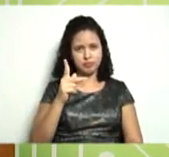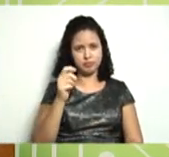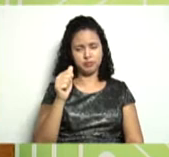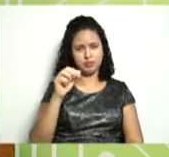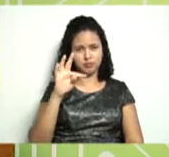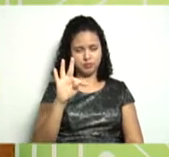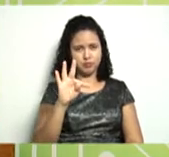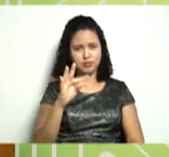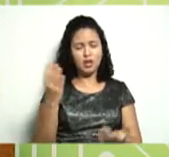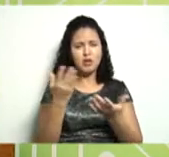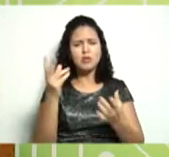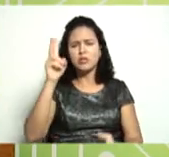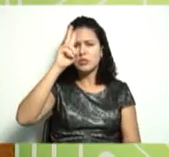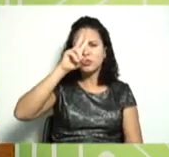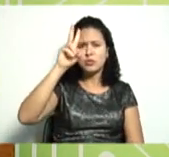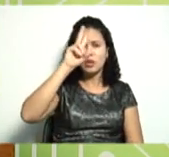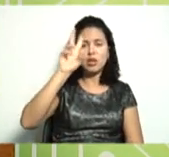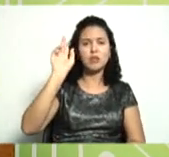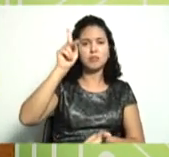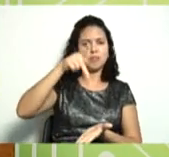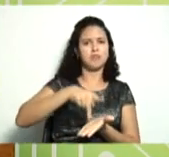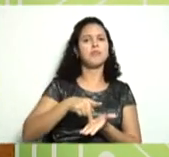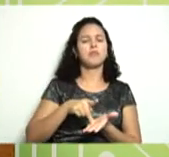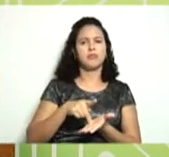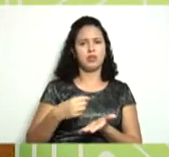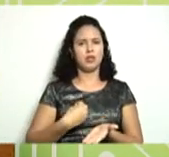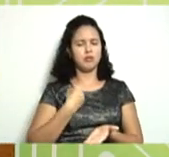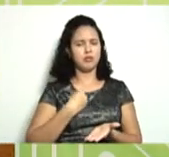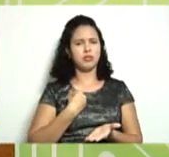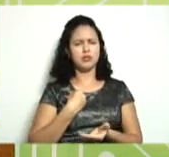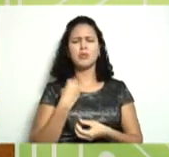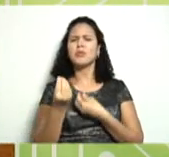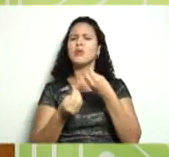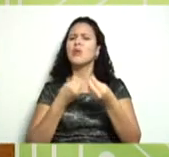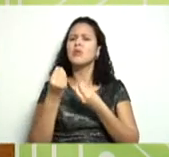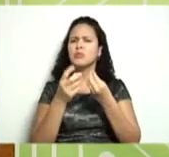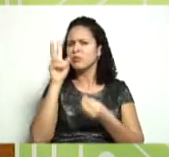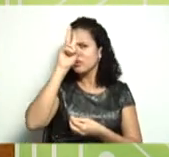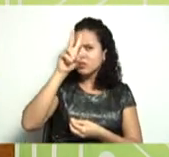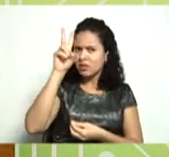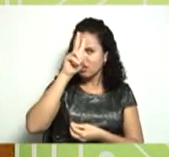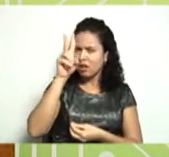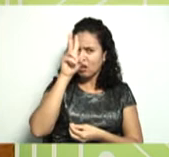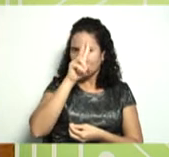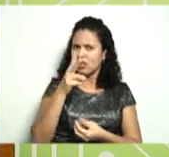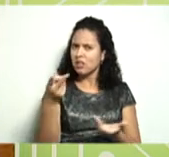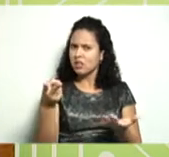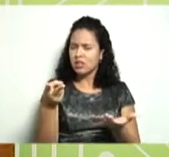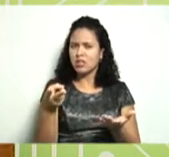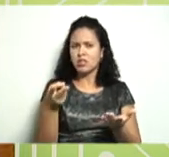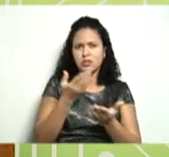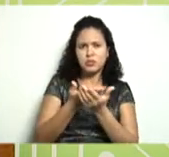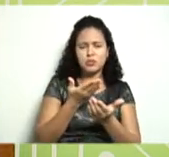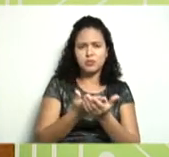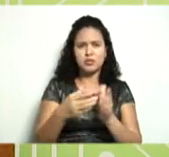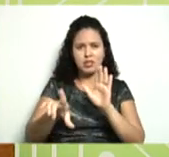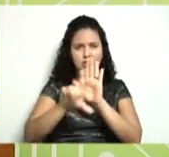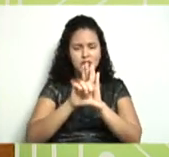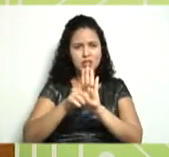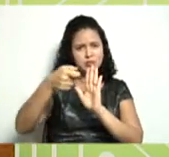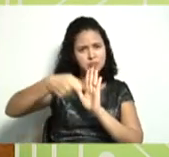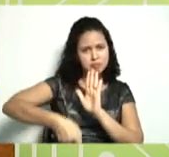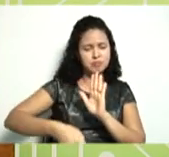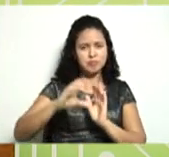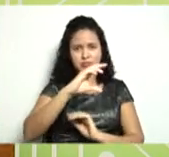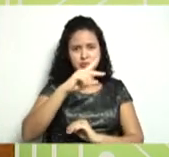umas histórias reais para vocês. Como assim, professora? Vai contar história agora na aula de legislação e tributação